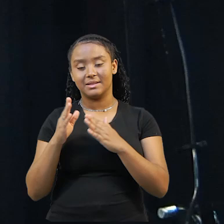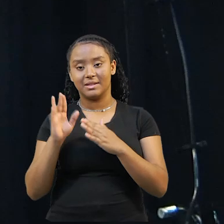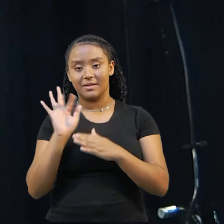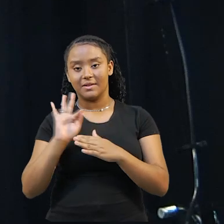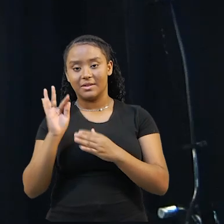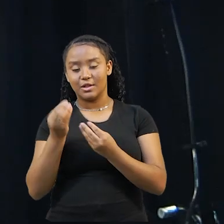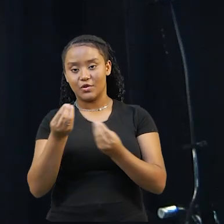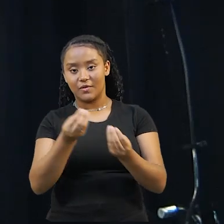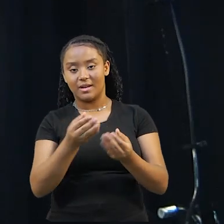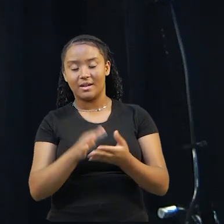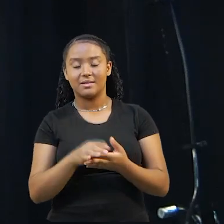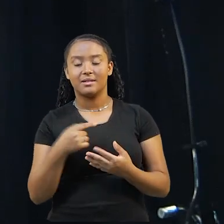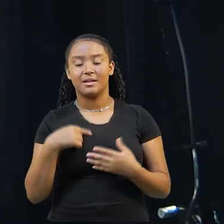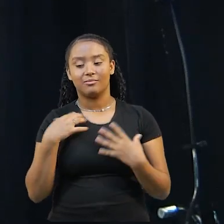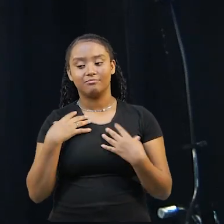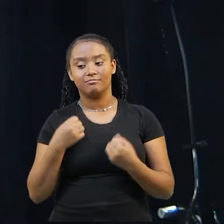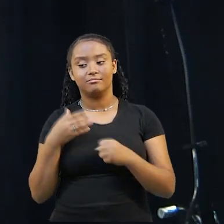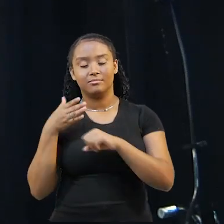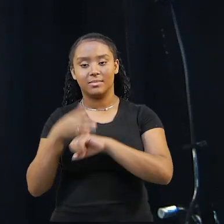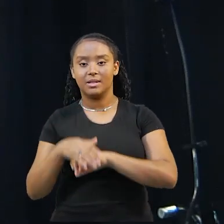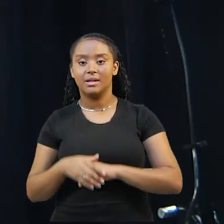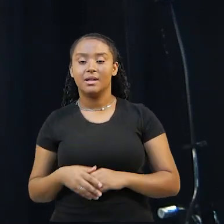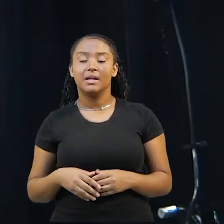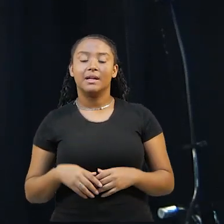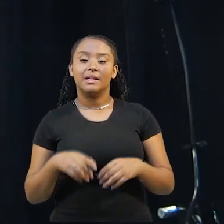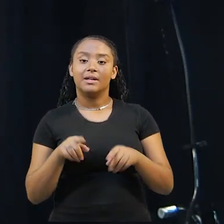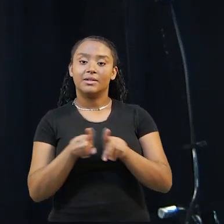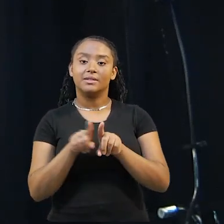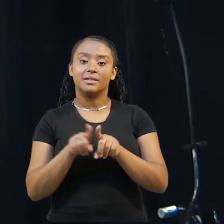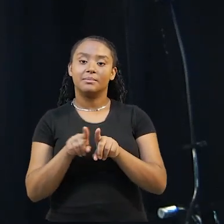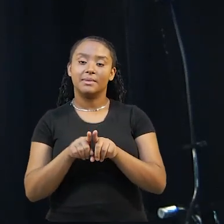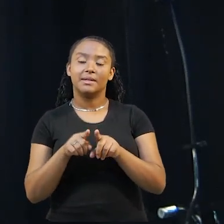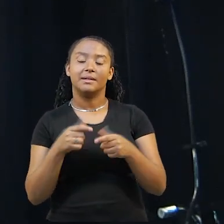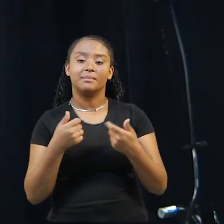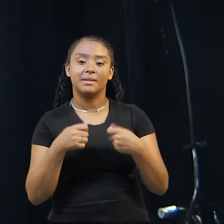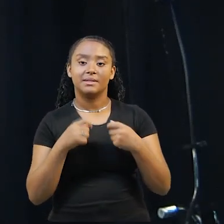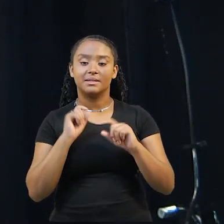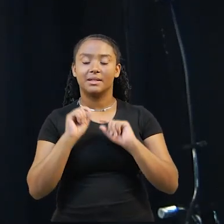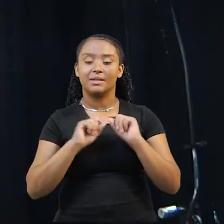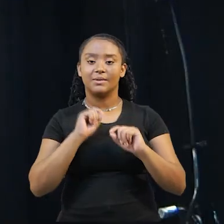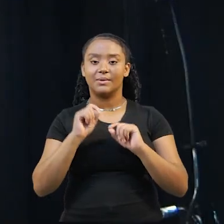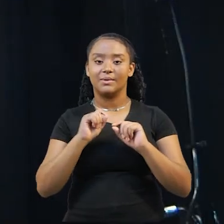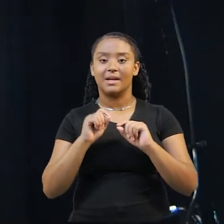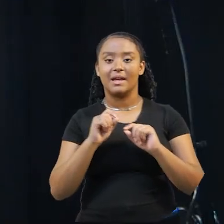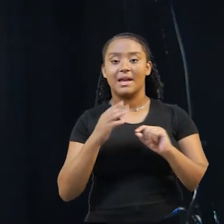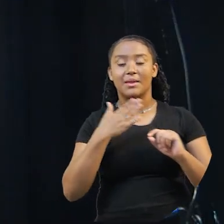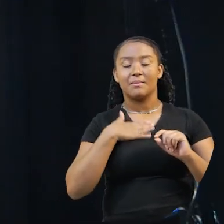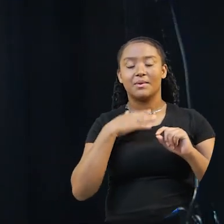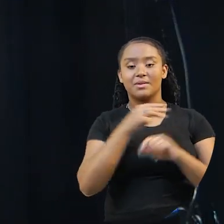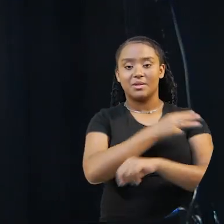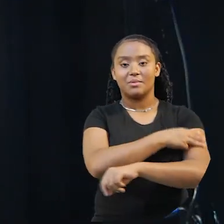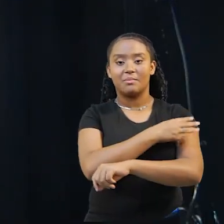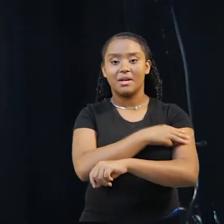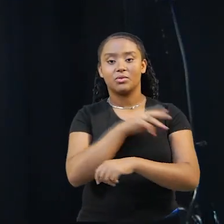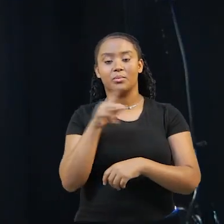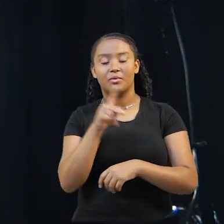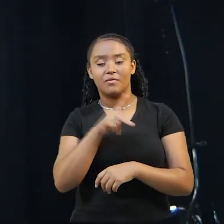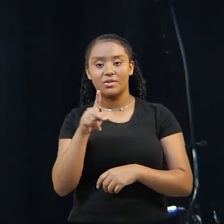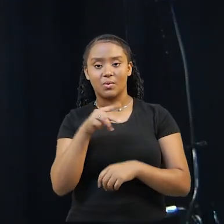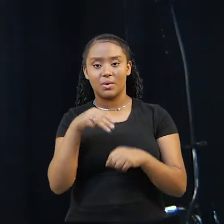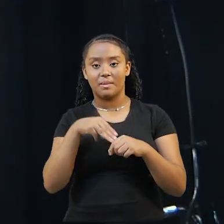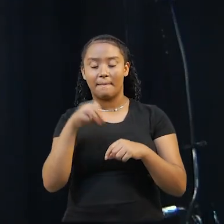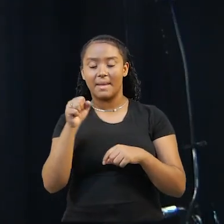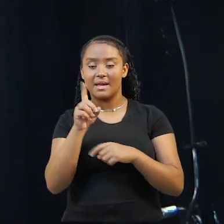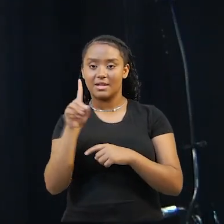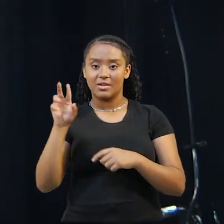porque desde que eu entrei na universidade, eu sabia que eu queria fazer pesquisa. Como o meu ensino médio tinha sido com professores, mestres e doutores, eu